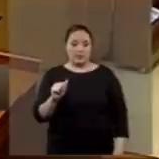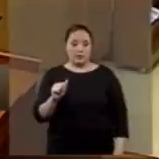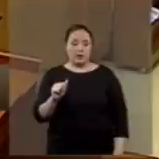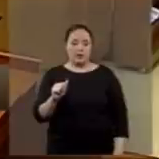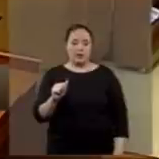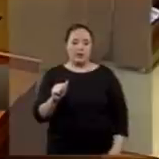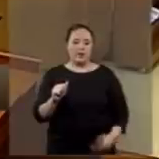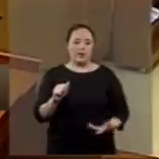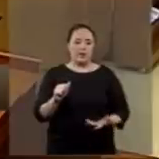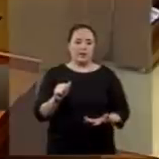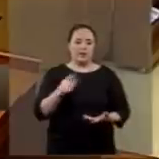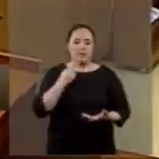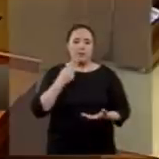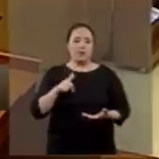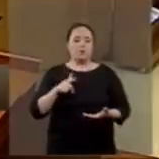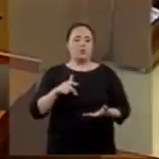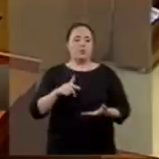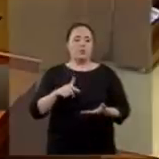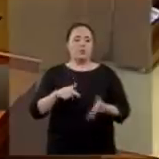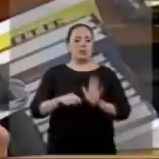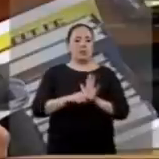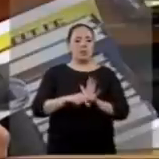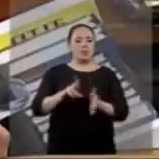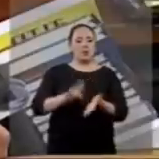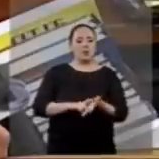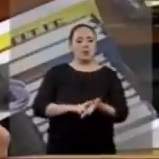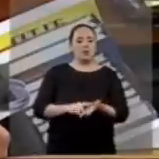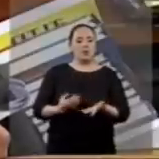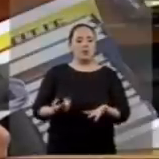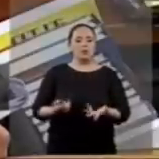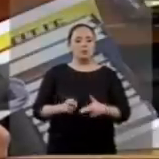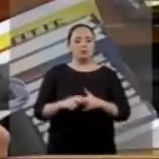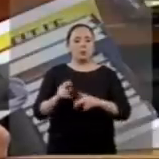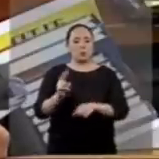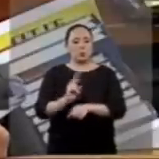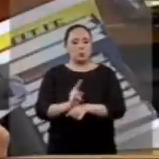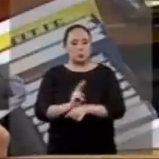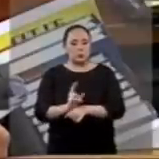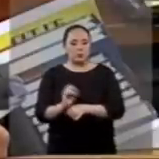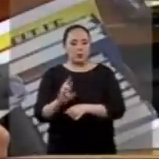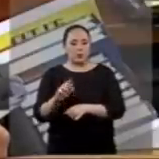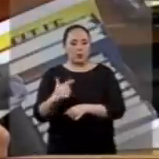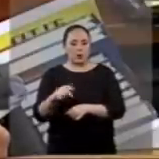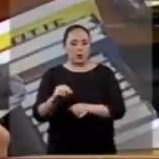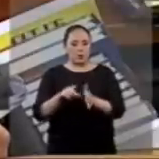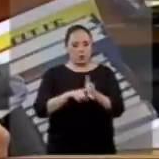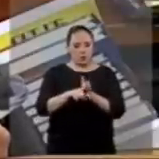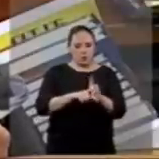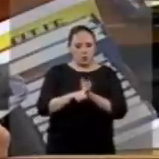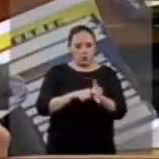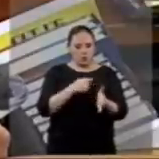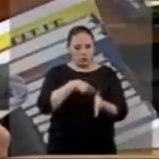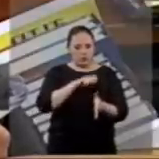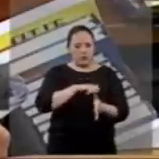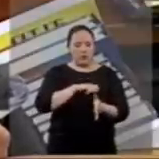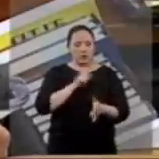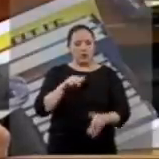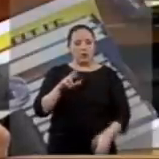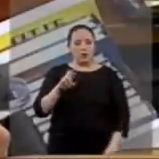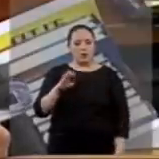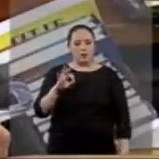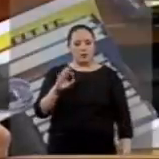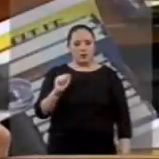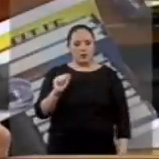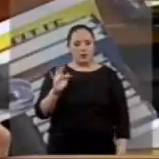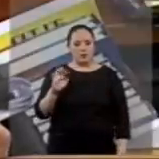registro, motivo suficiente à ação de controle pelo órgão fiscal, a Receita Federal do Brasil,